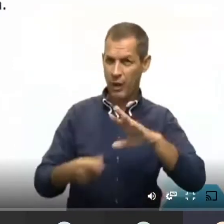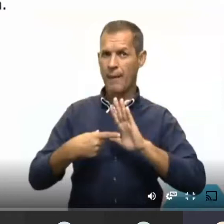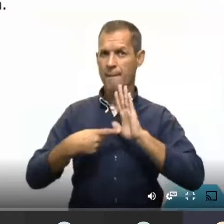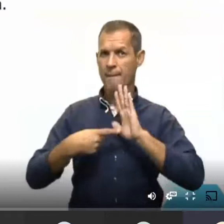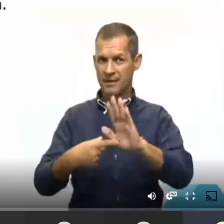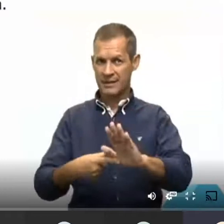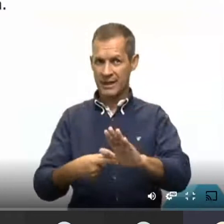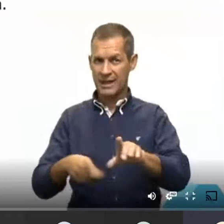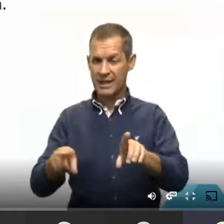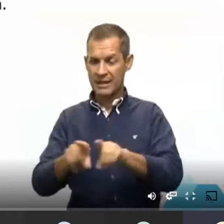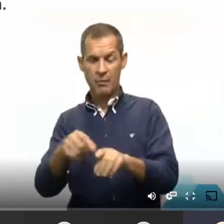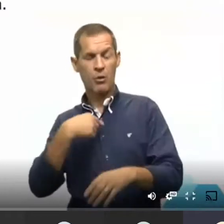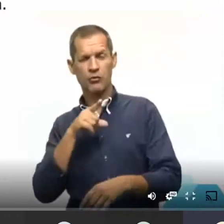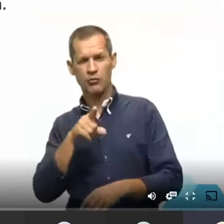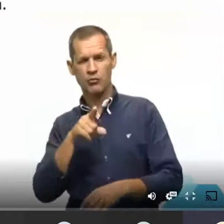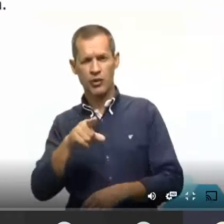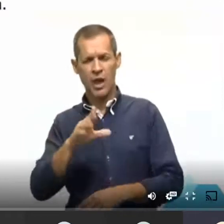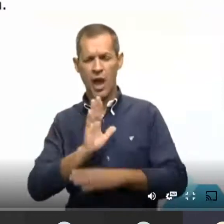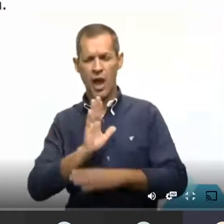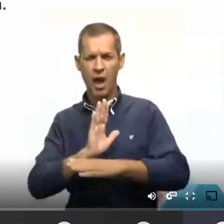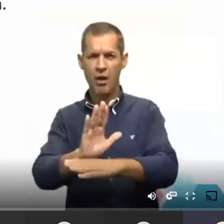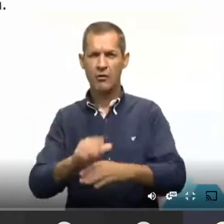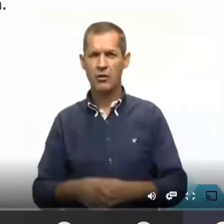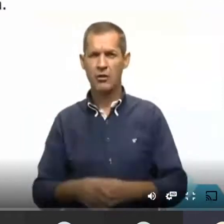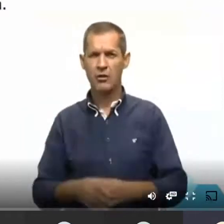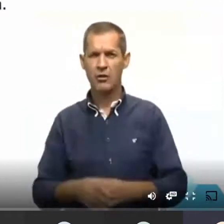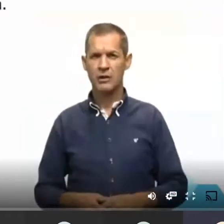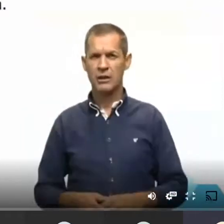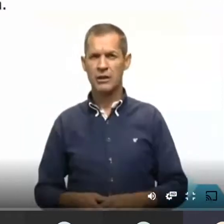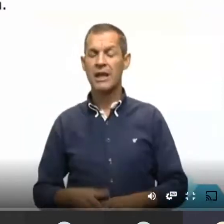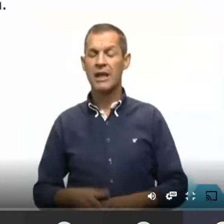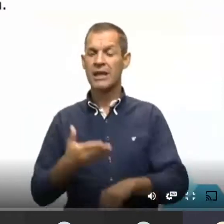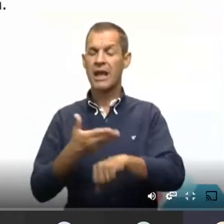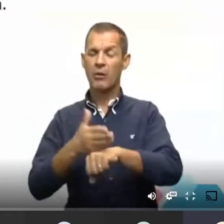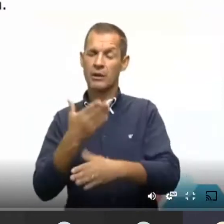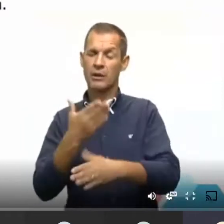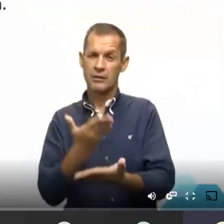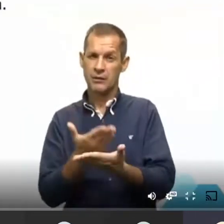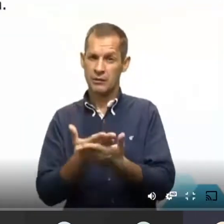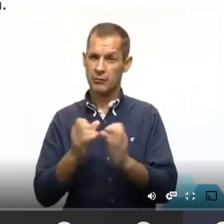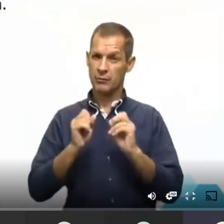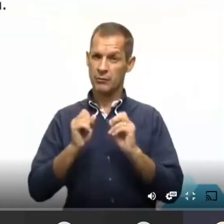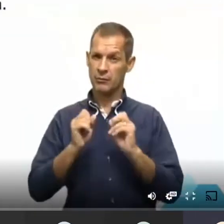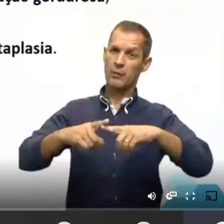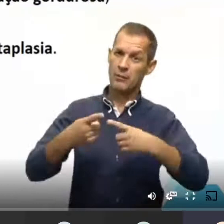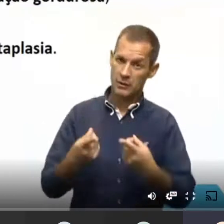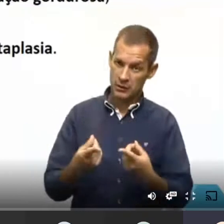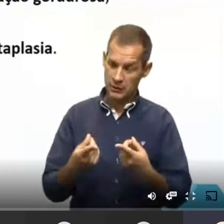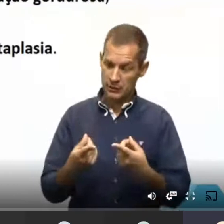estruturas apresentadas e eu espero que vocês corroborem elas em aula prática, ok?